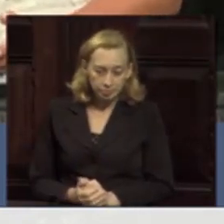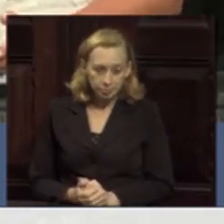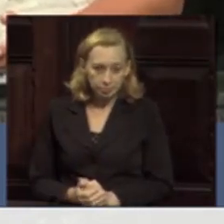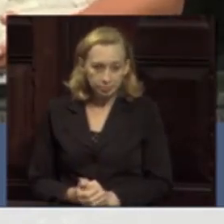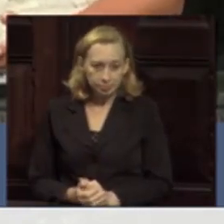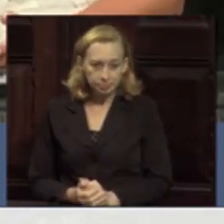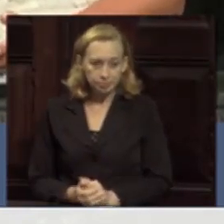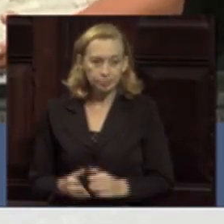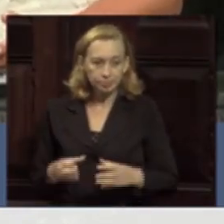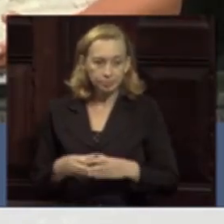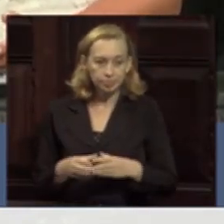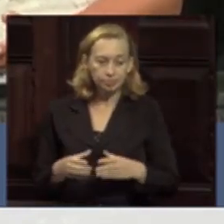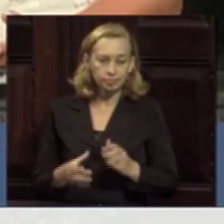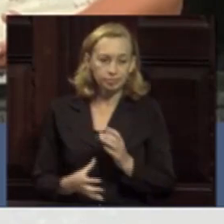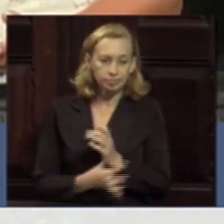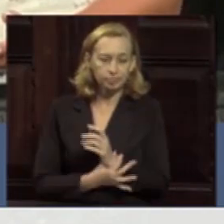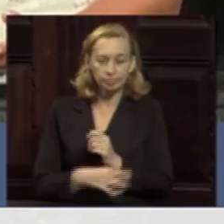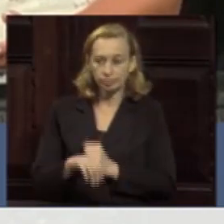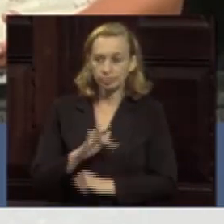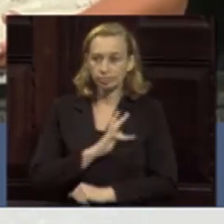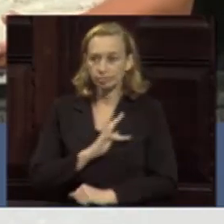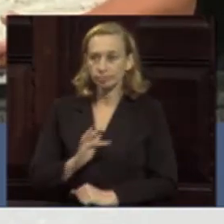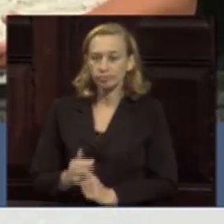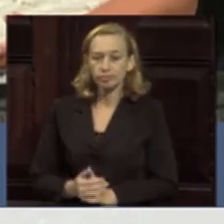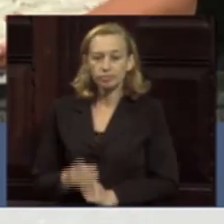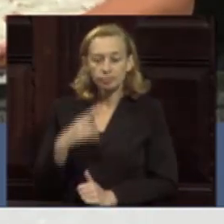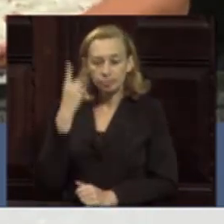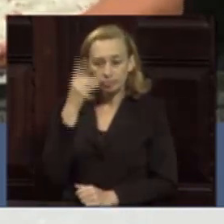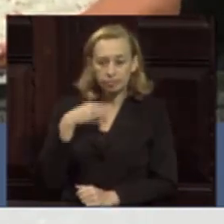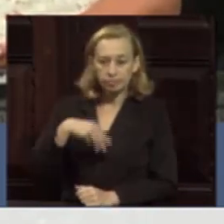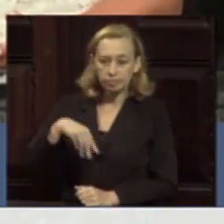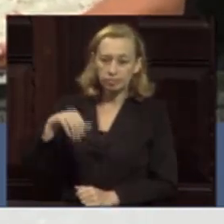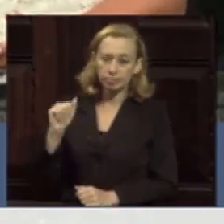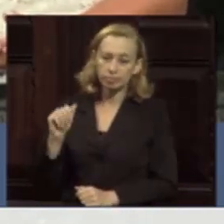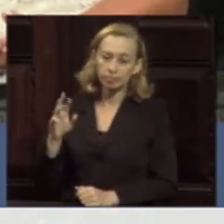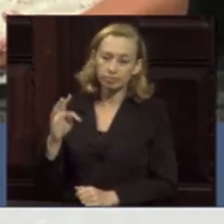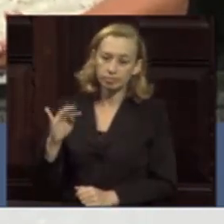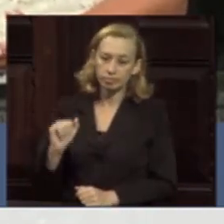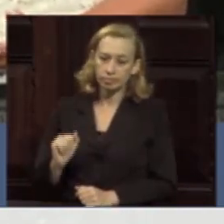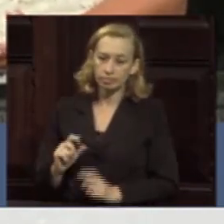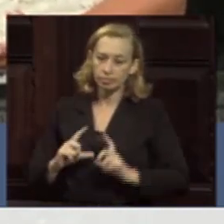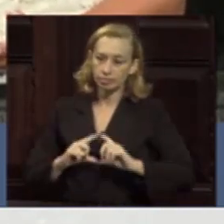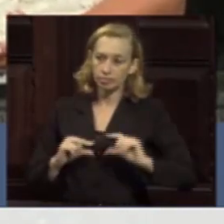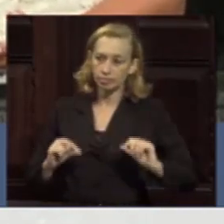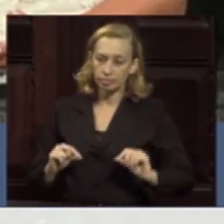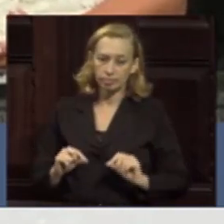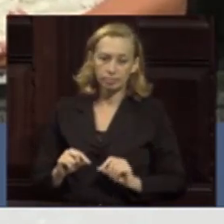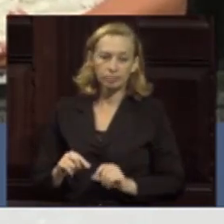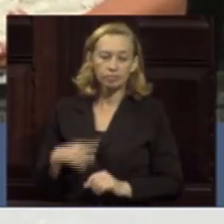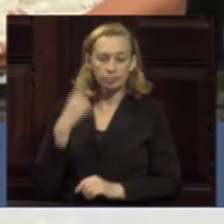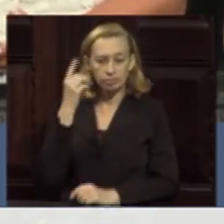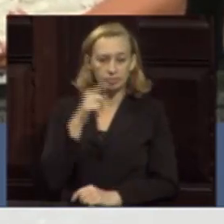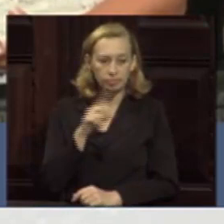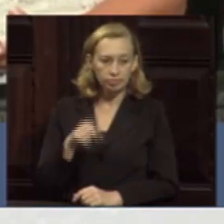Pela Comissão de Segurança Pública e Assuntos de Polícia, deputada Marta Rocha está em Brasília. Deputado Zaqueu Teixeira.